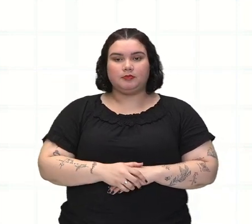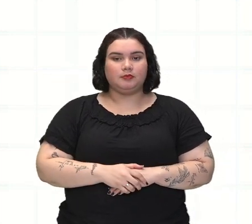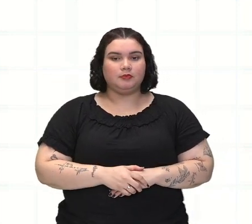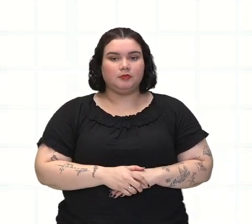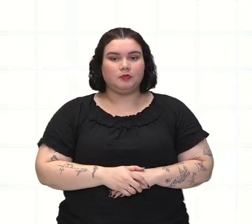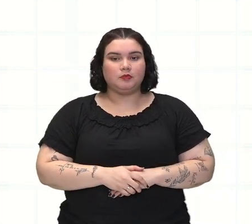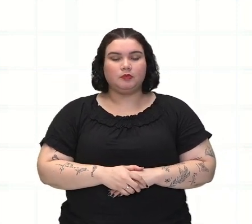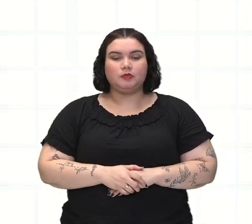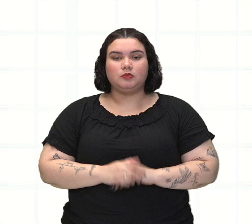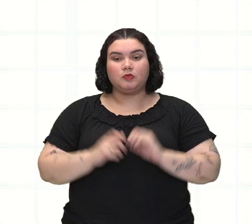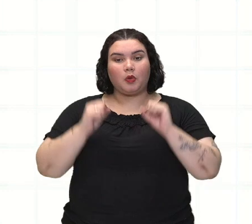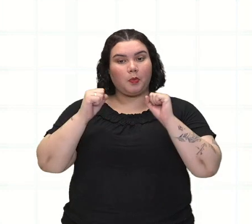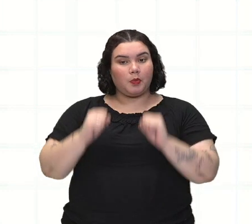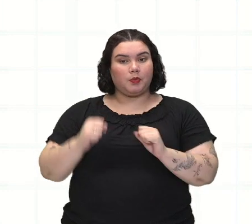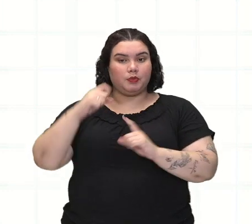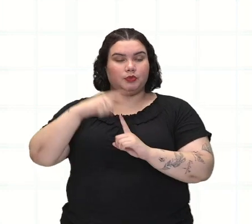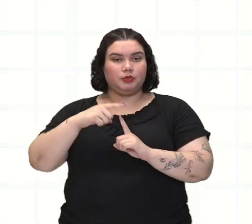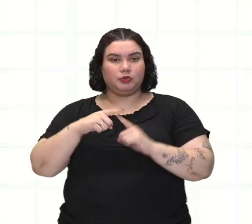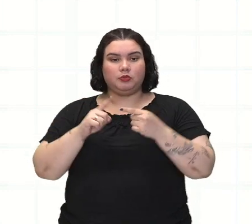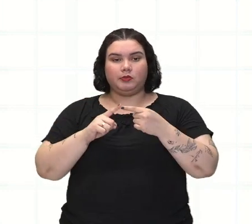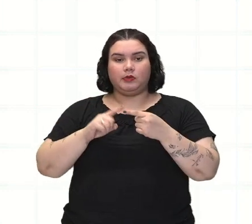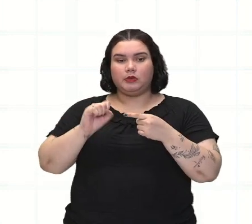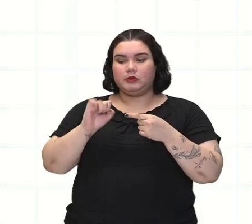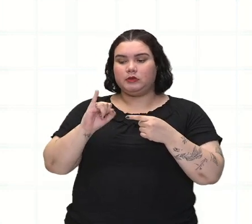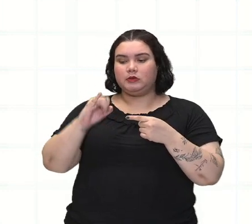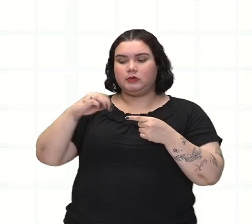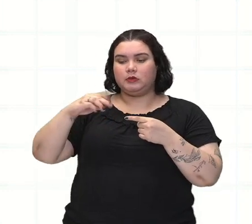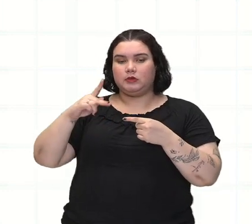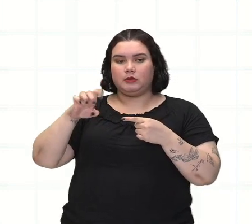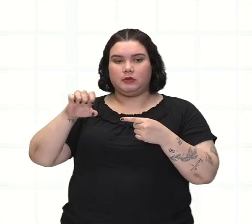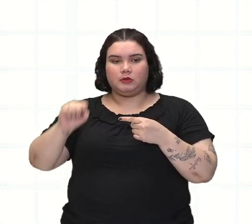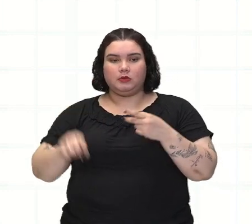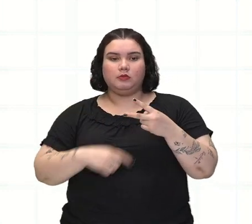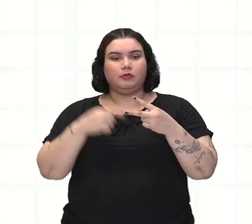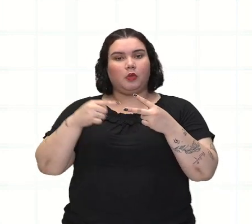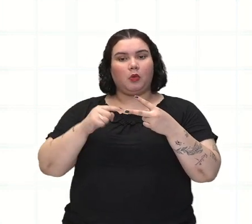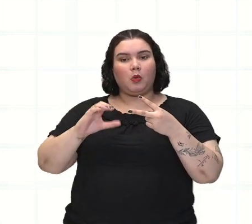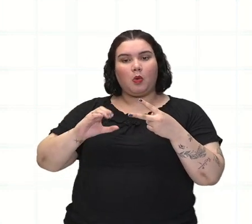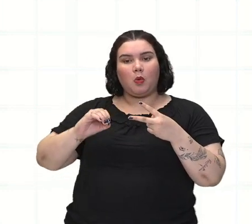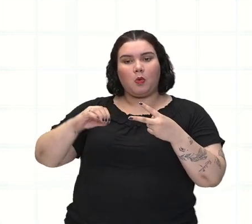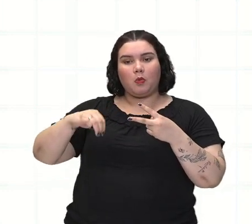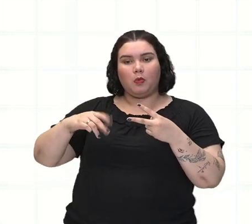O período ele pode ser simples ou ele pode ser composto.